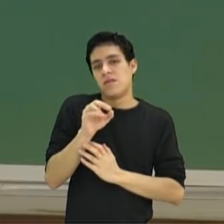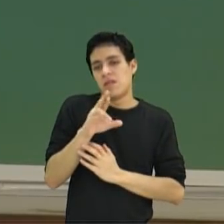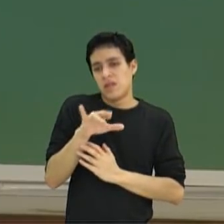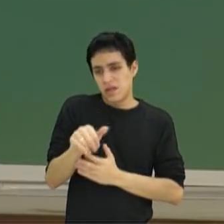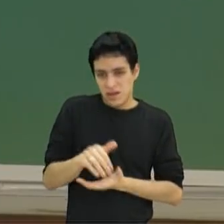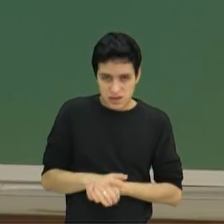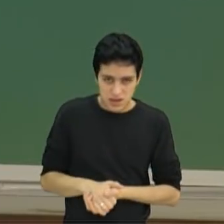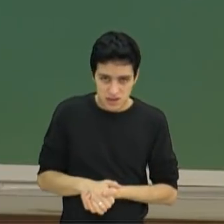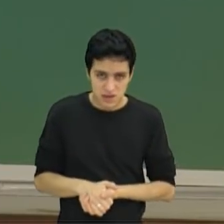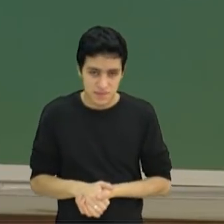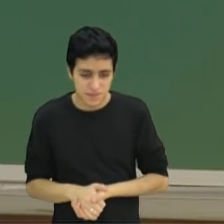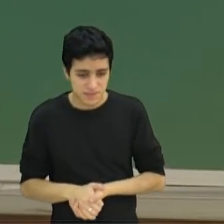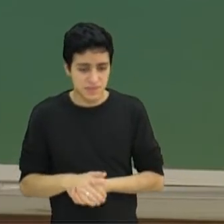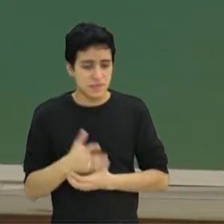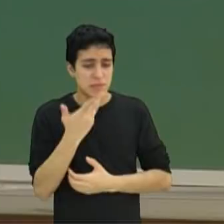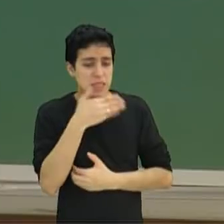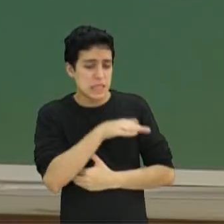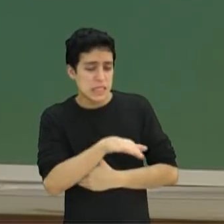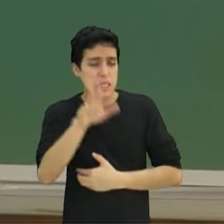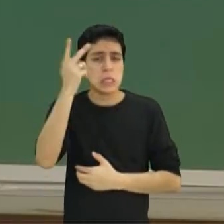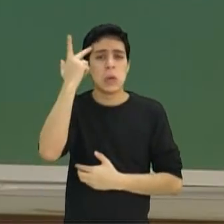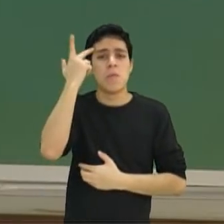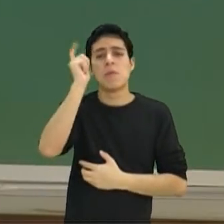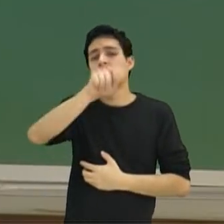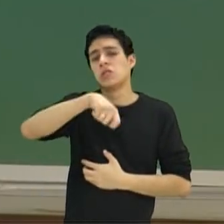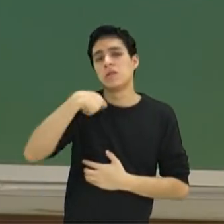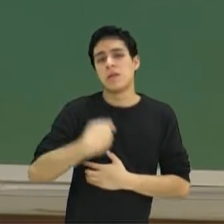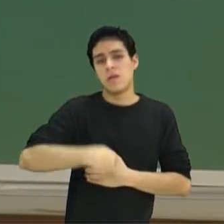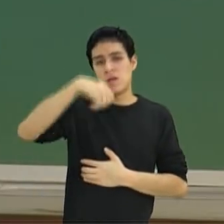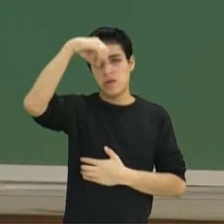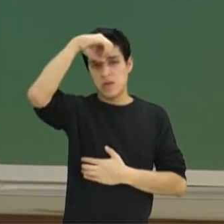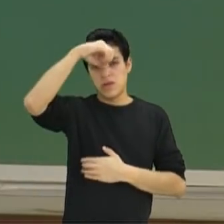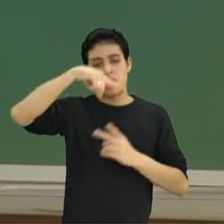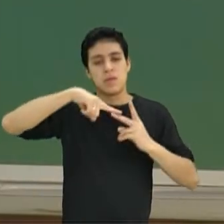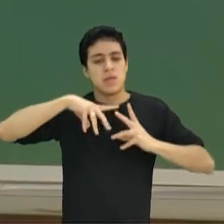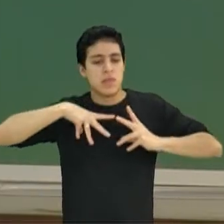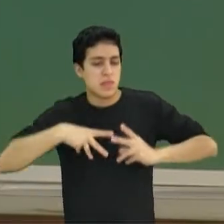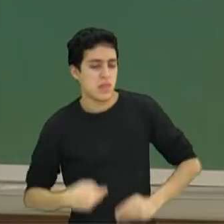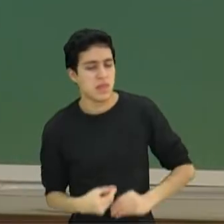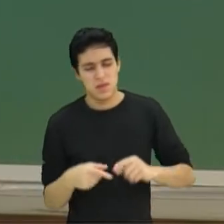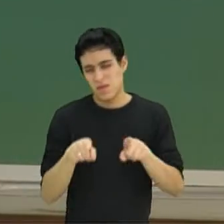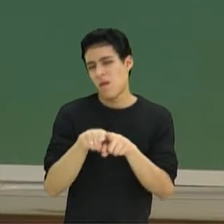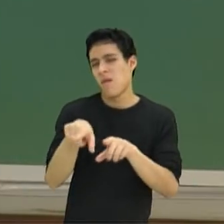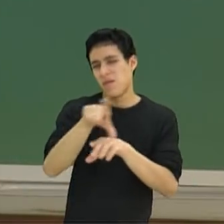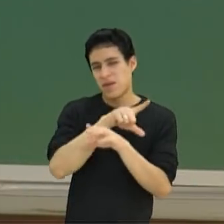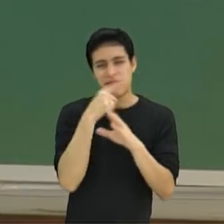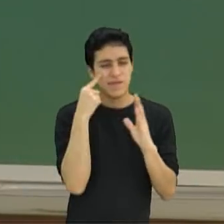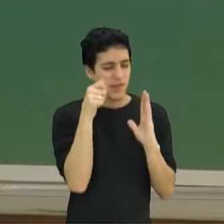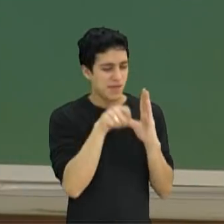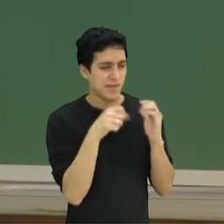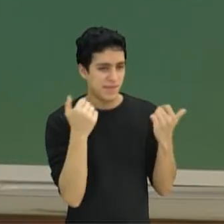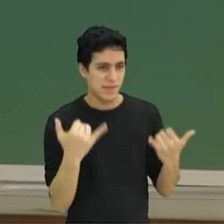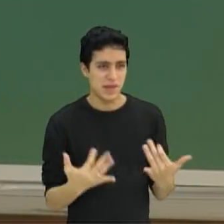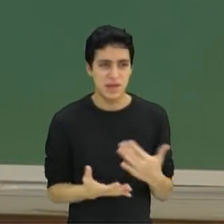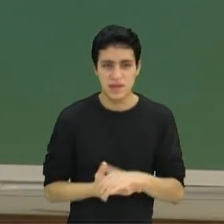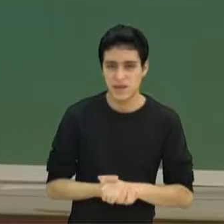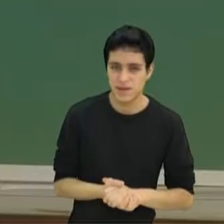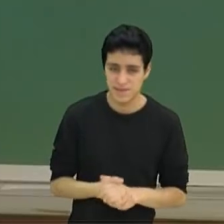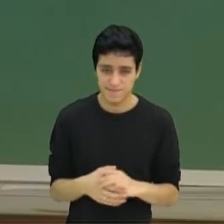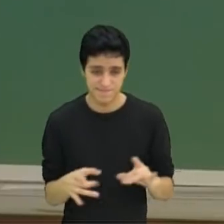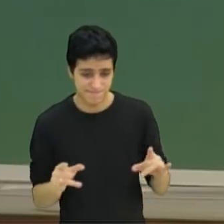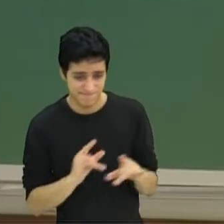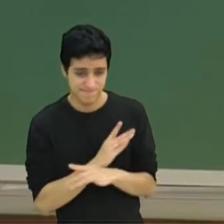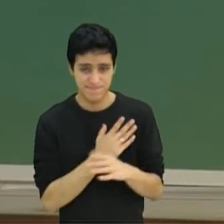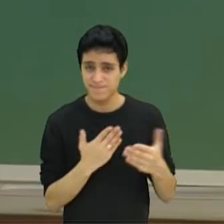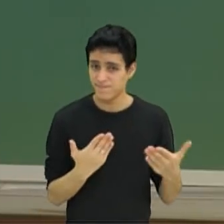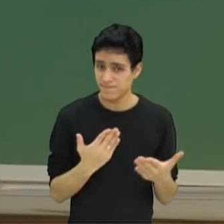onde a criança normalmente tinha que ser inocente, pueril, como nós vimos no ensaio. Estamos chegando ao fim